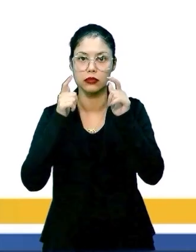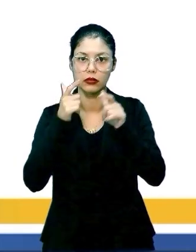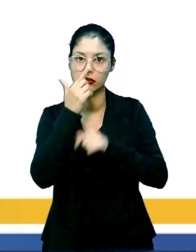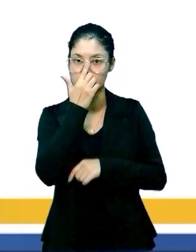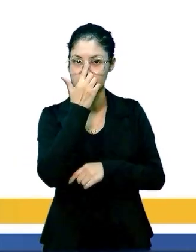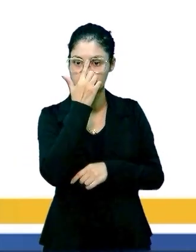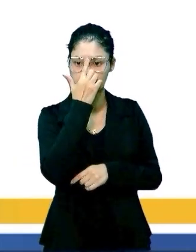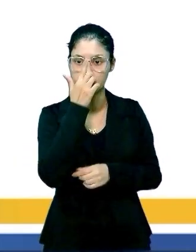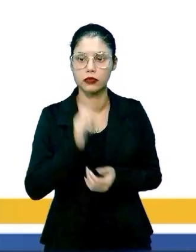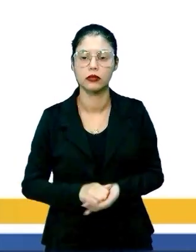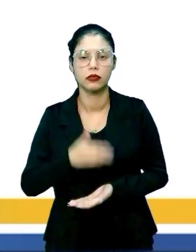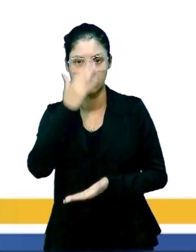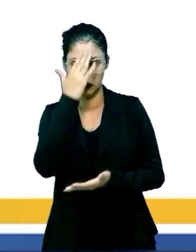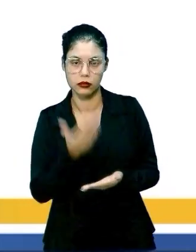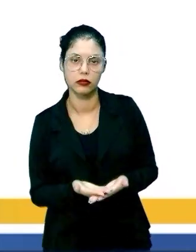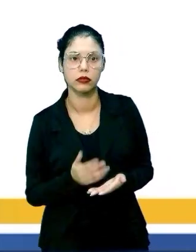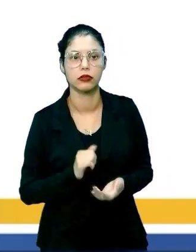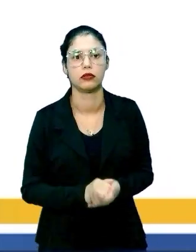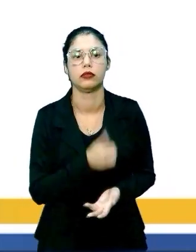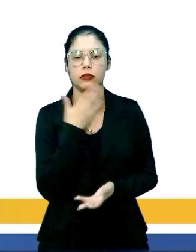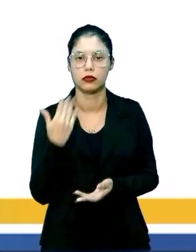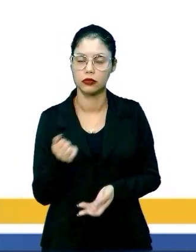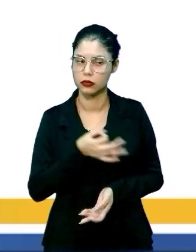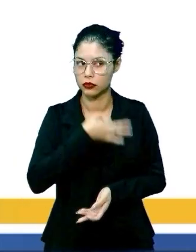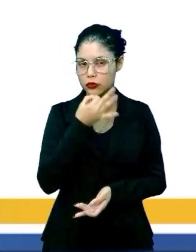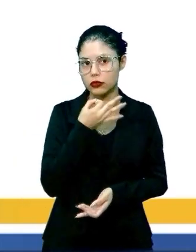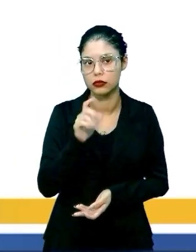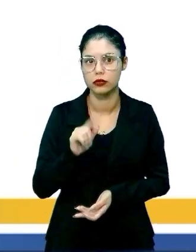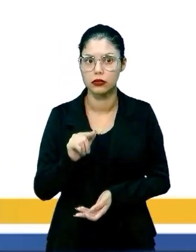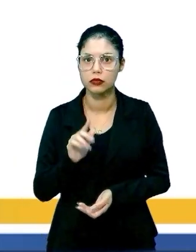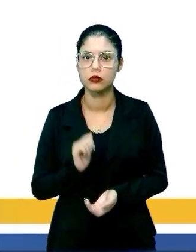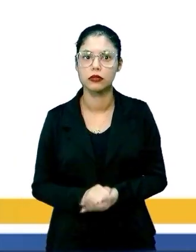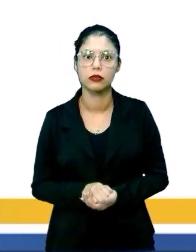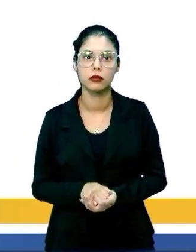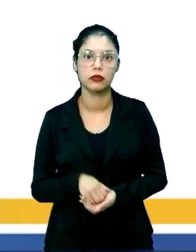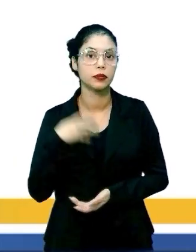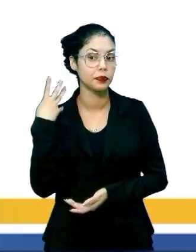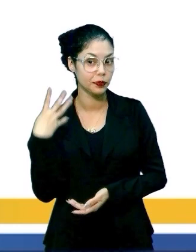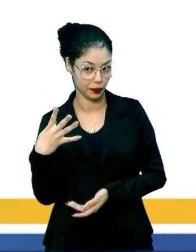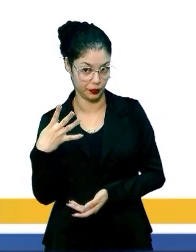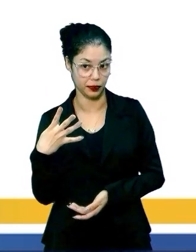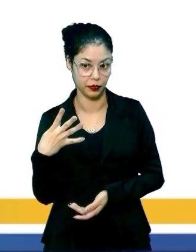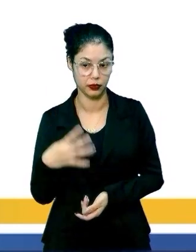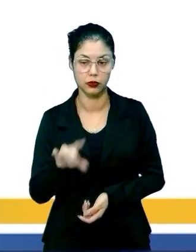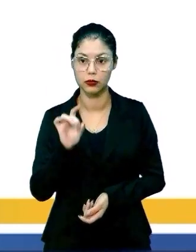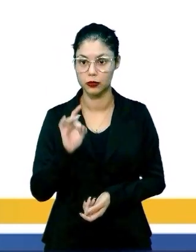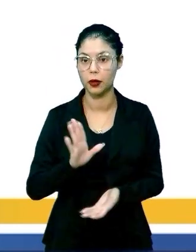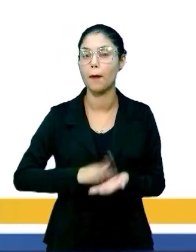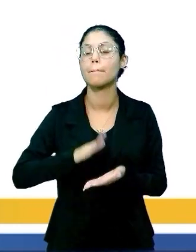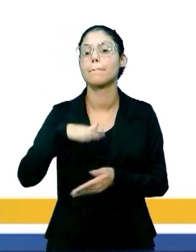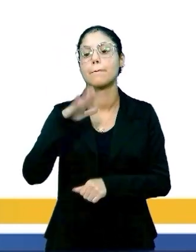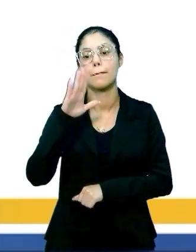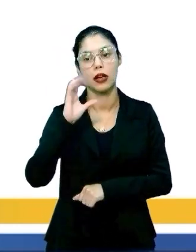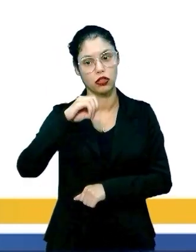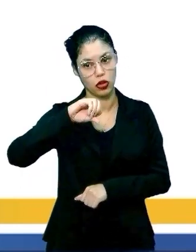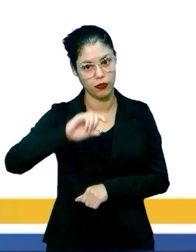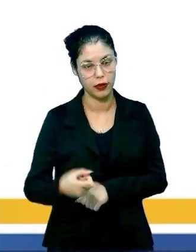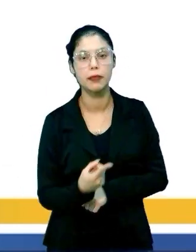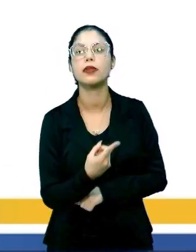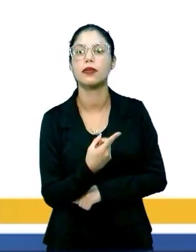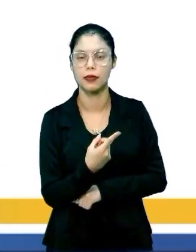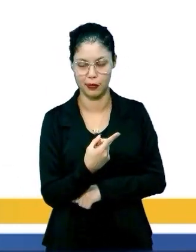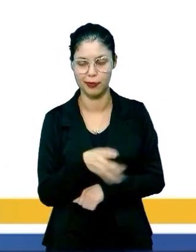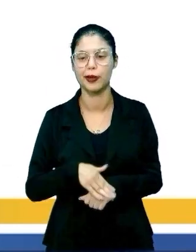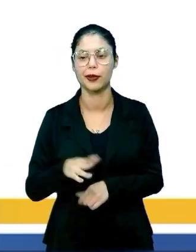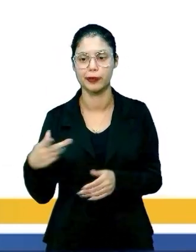atenção, eu acredito que a melhor opção seja a opção 4, onde sobra mais de 9 mil